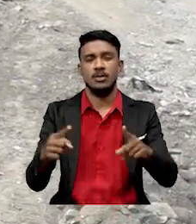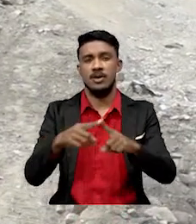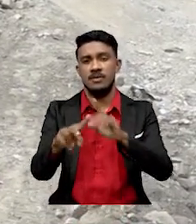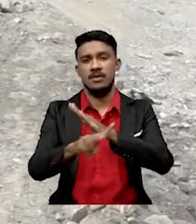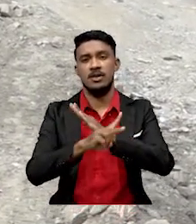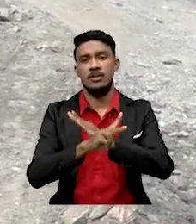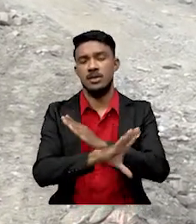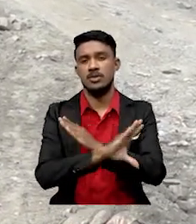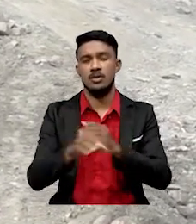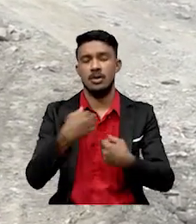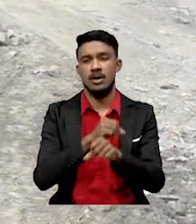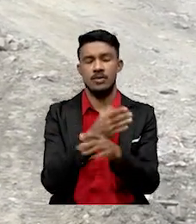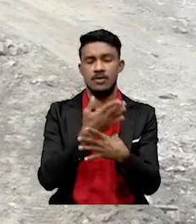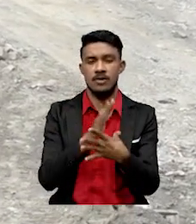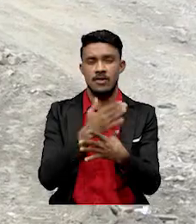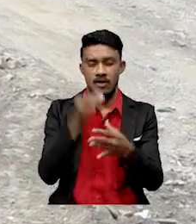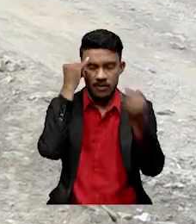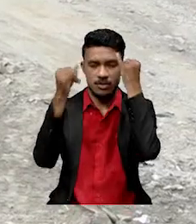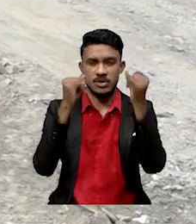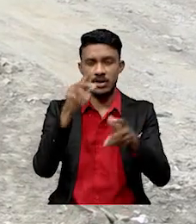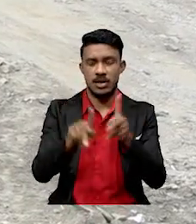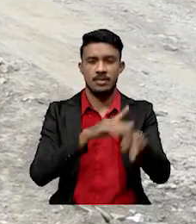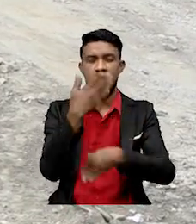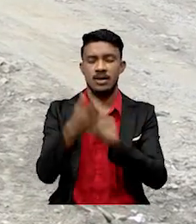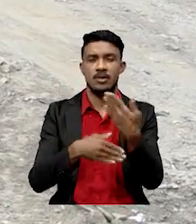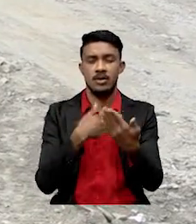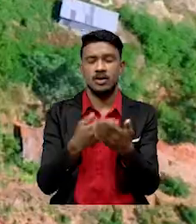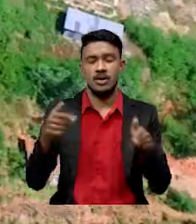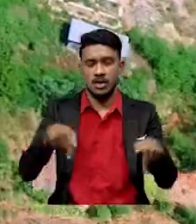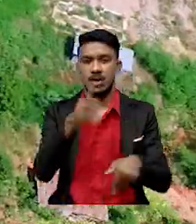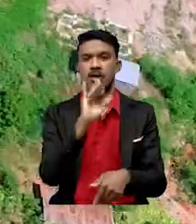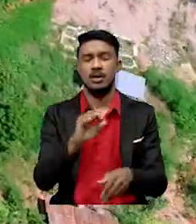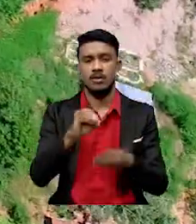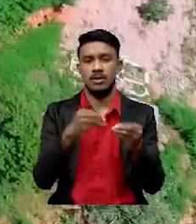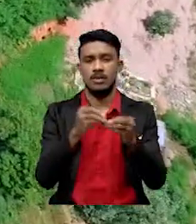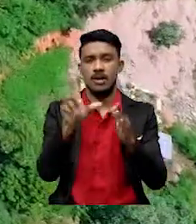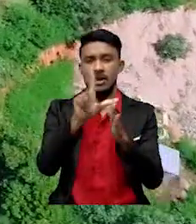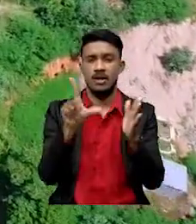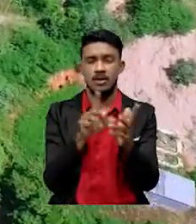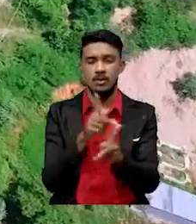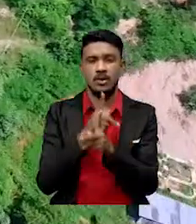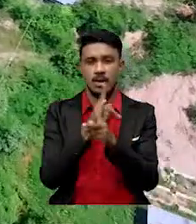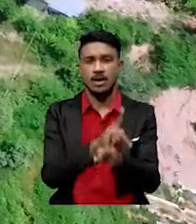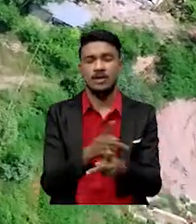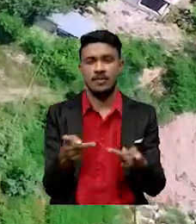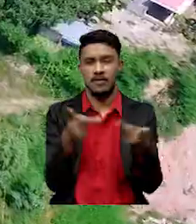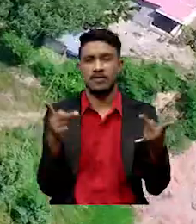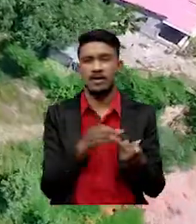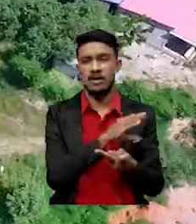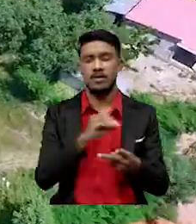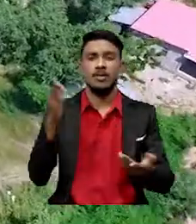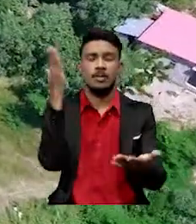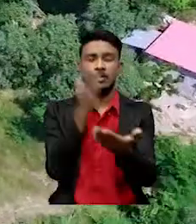mostrá-lo sensibilização para a comunidade e cidade dele, quando a lei proteção civil, não mostrando é uma área uma e a fato em risco